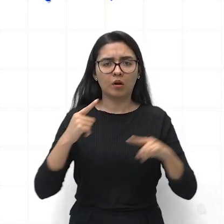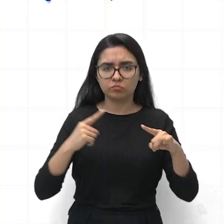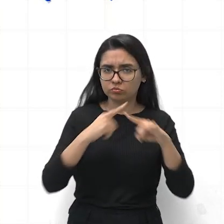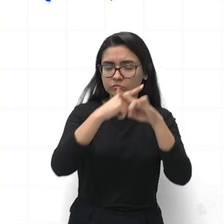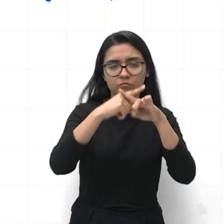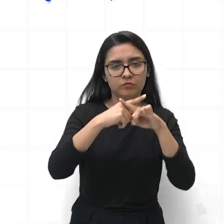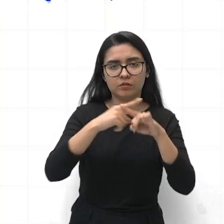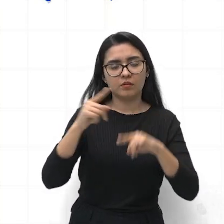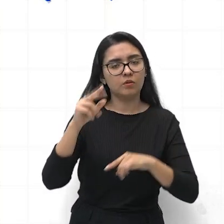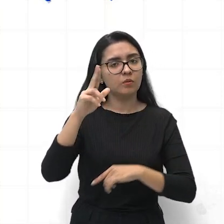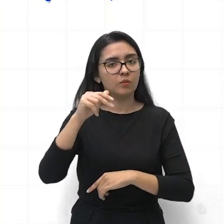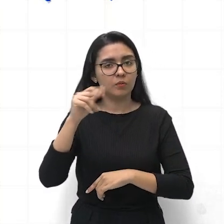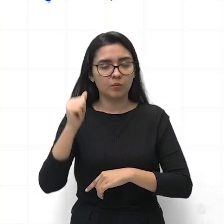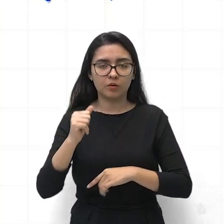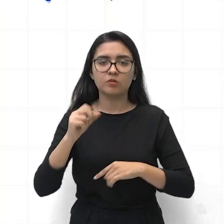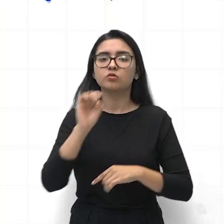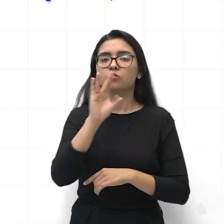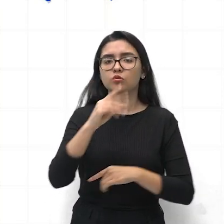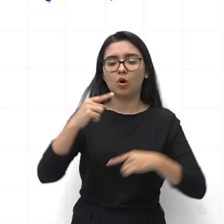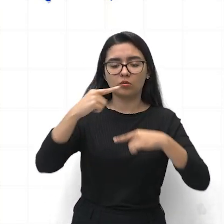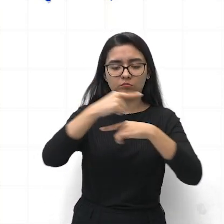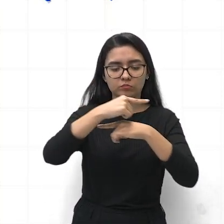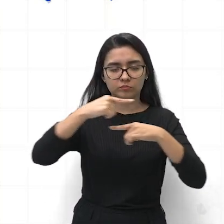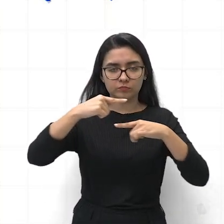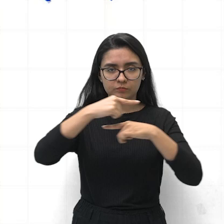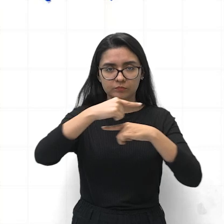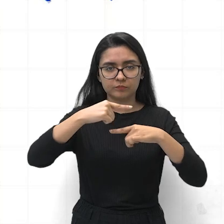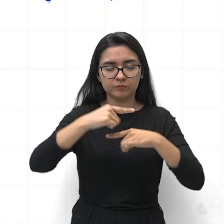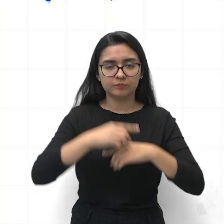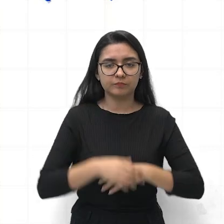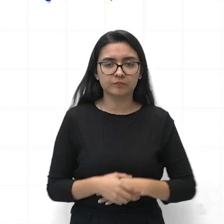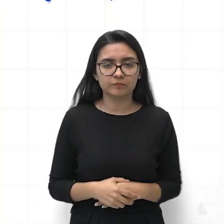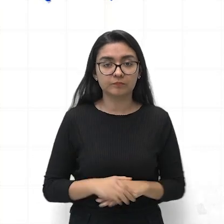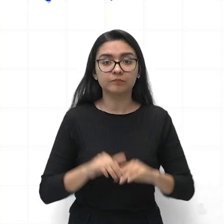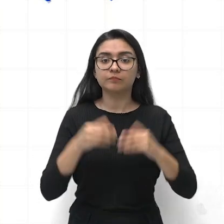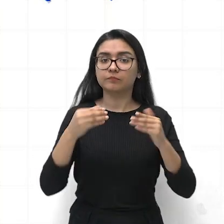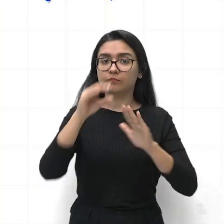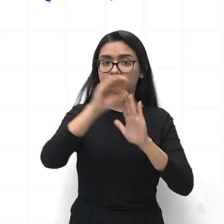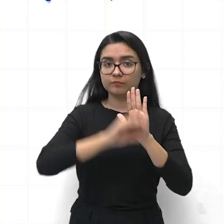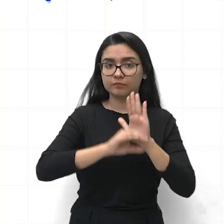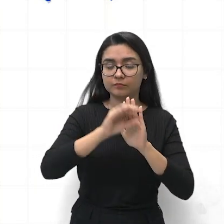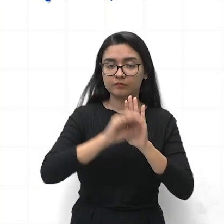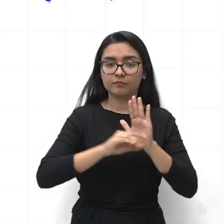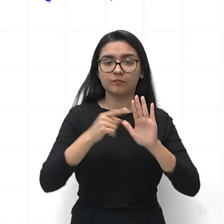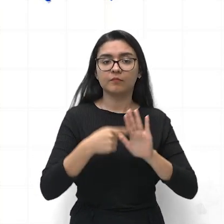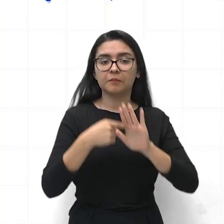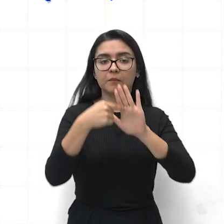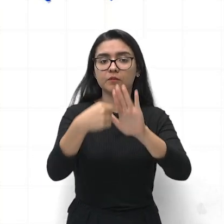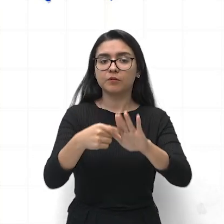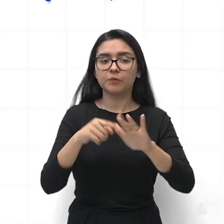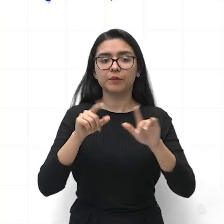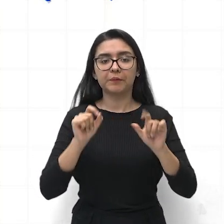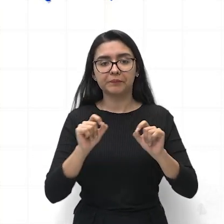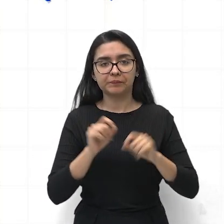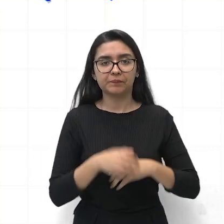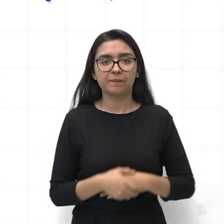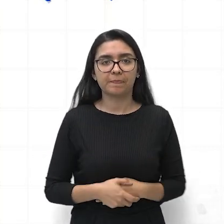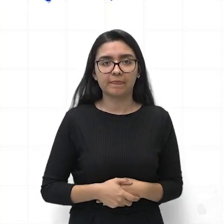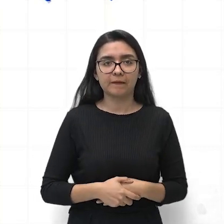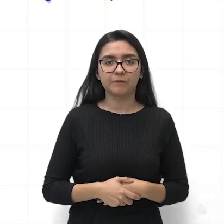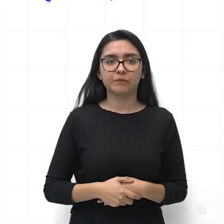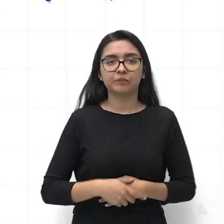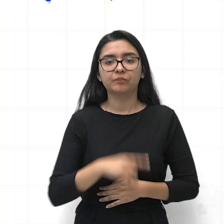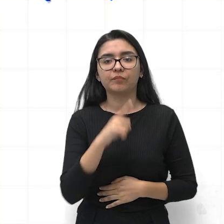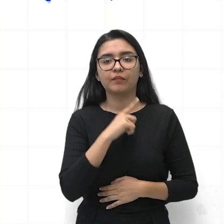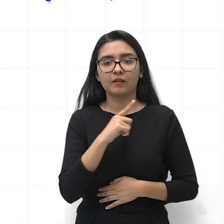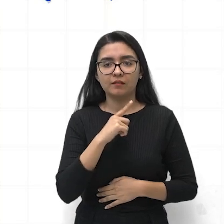cruzam, não importa o quanto estejam estendidas. Então, por definição, a gente já está vendo aqui de cara, né? Que nós temos